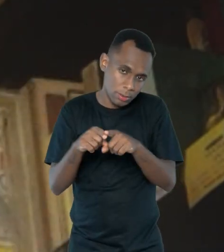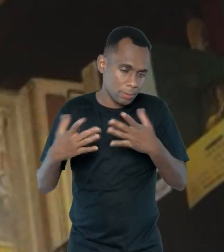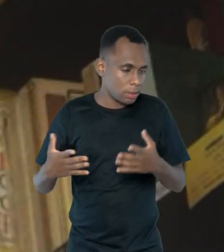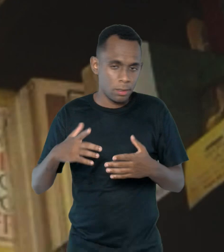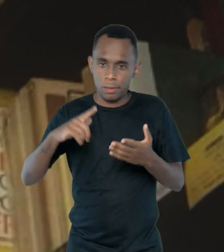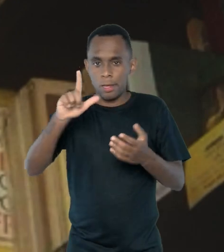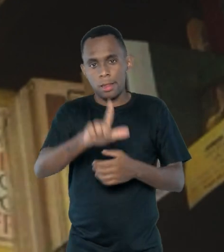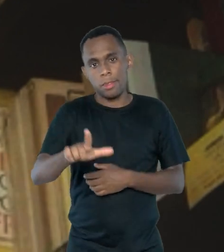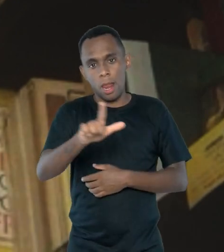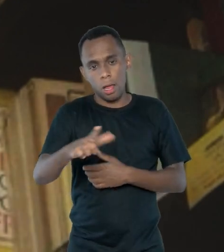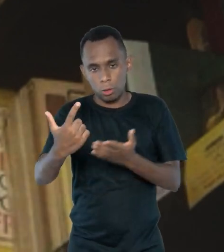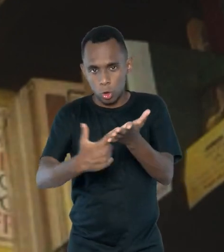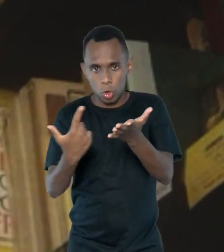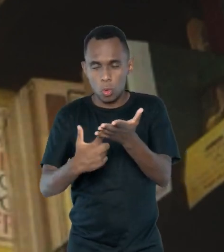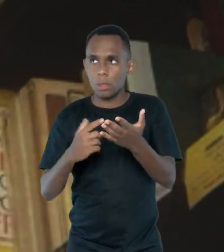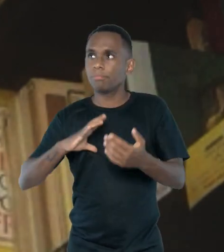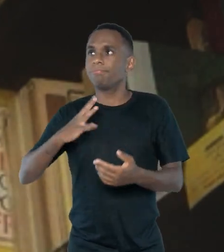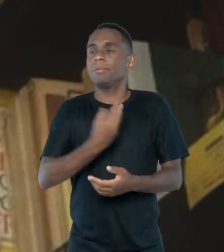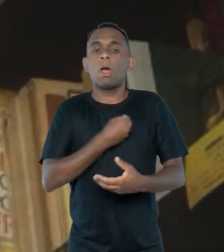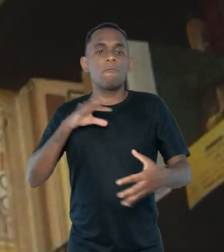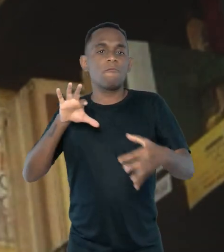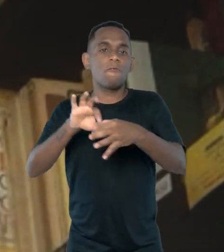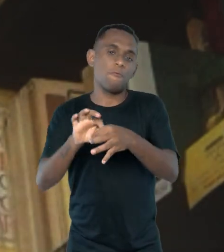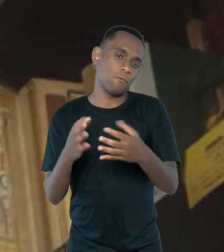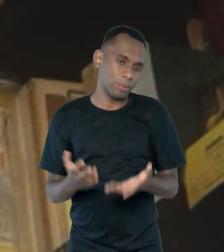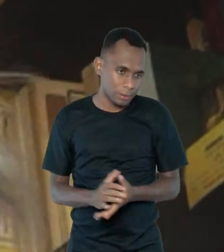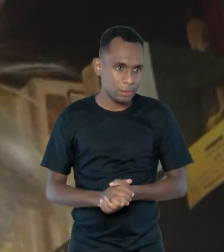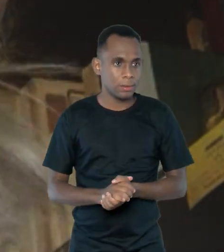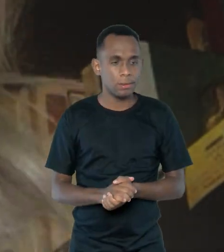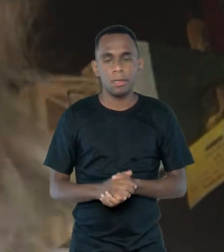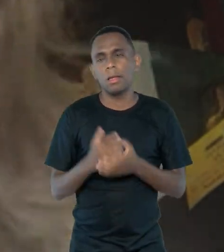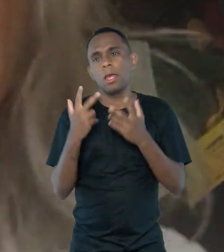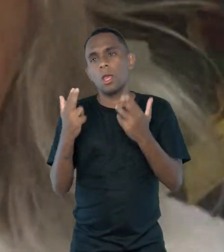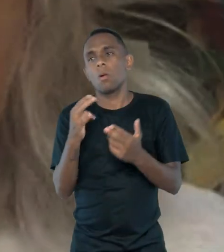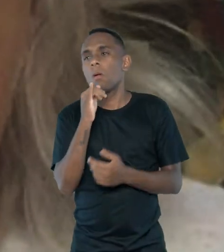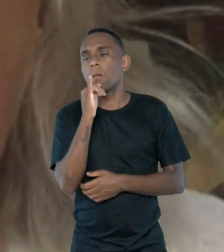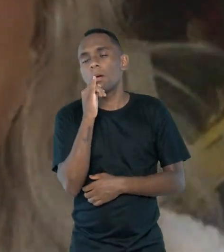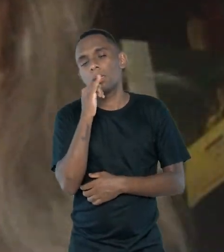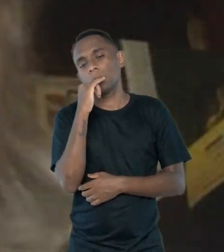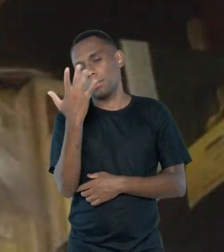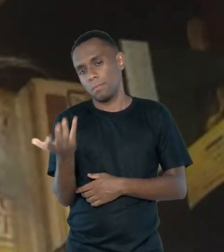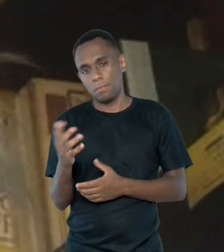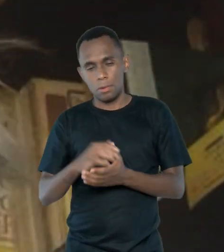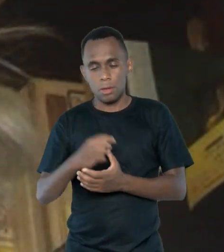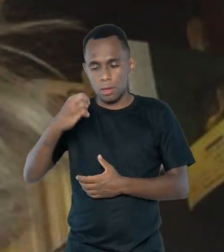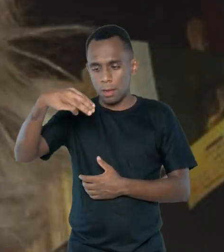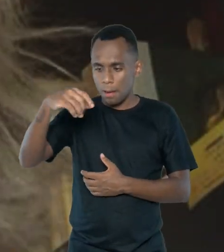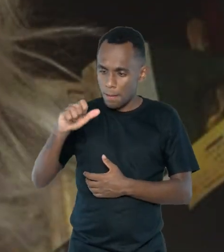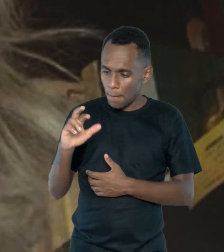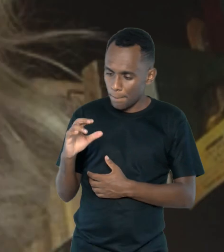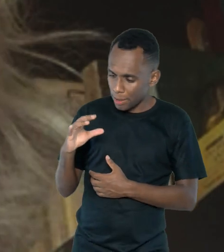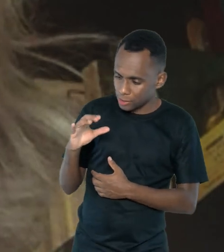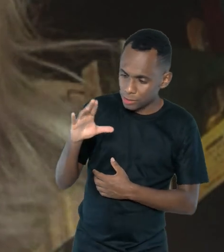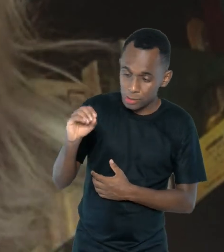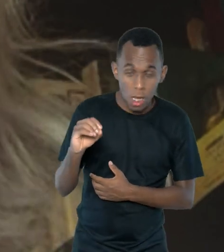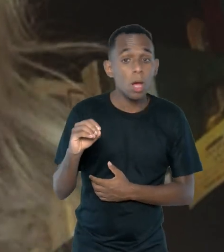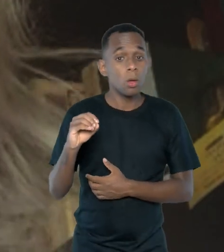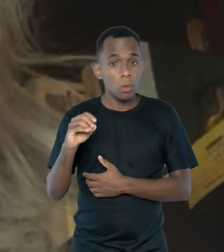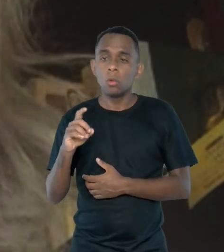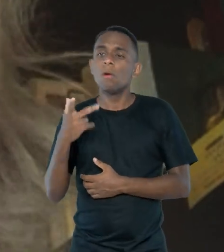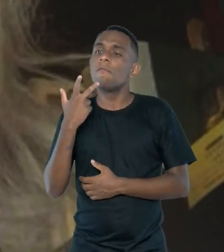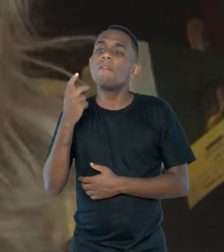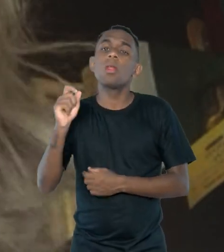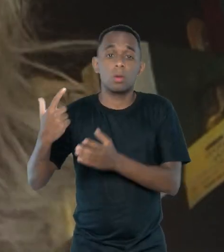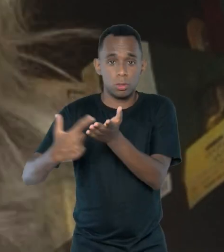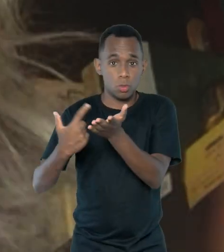salvou. É realmente, como diz o Marcelo Xavier no título do livro